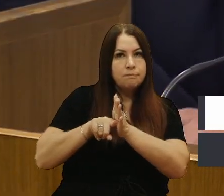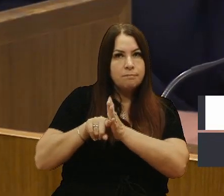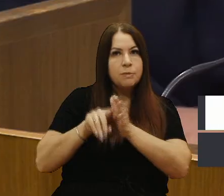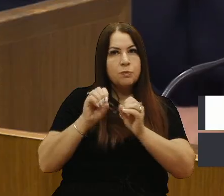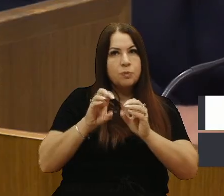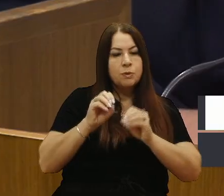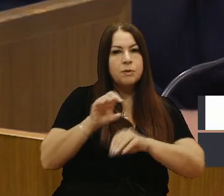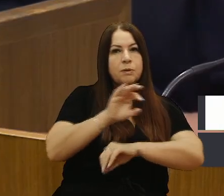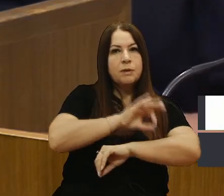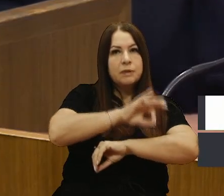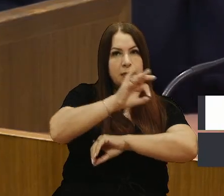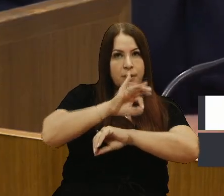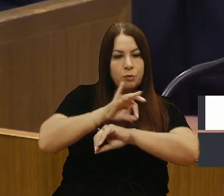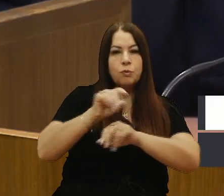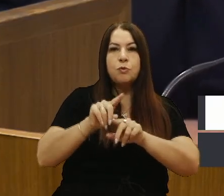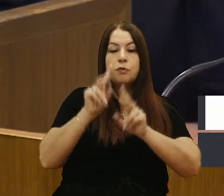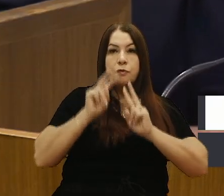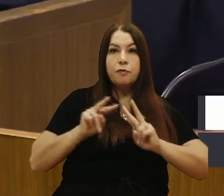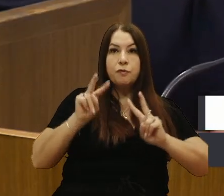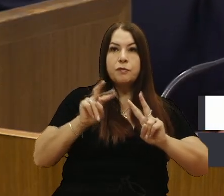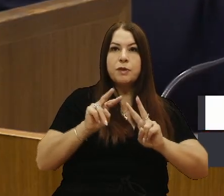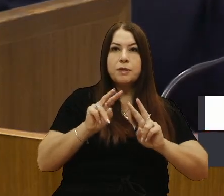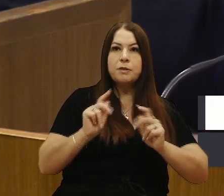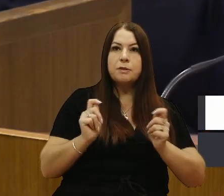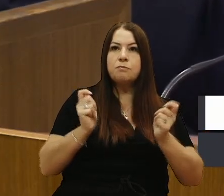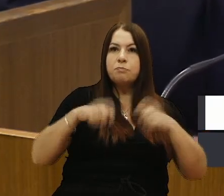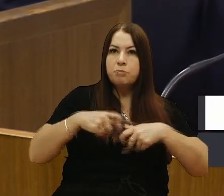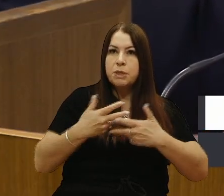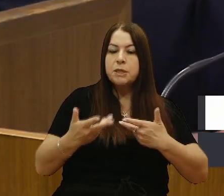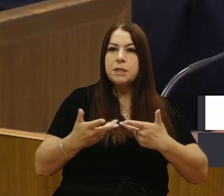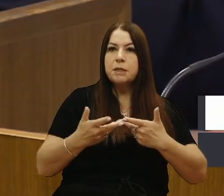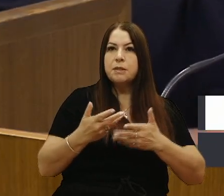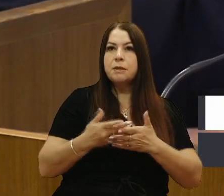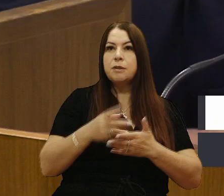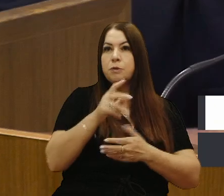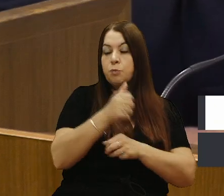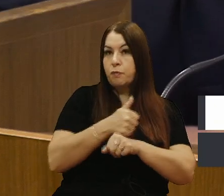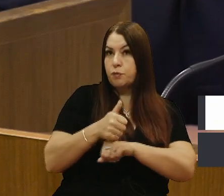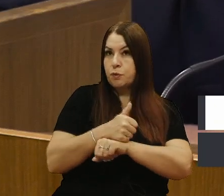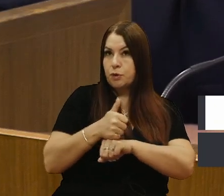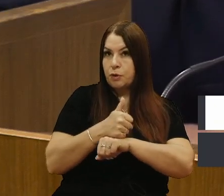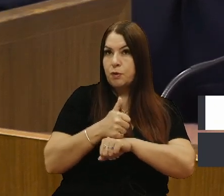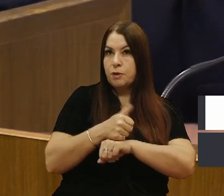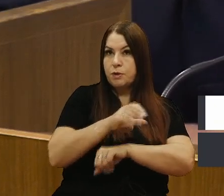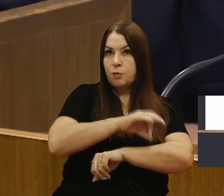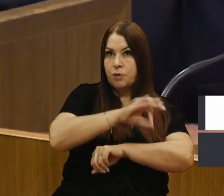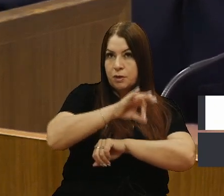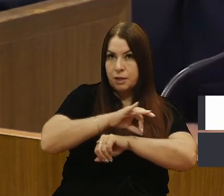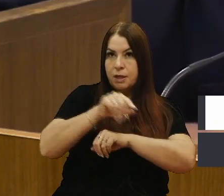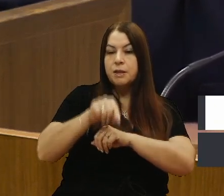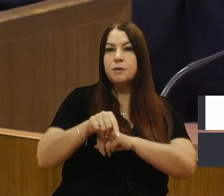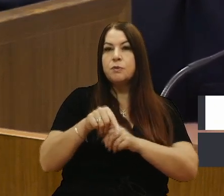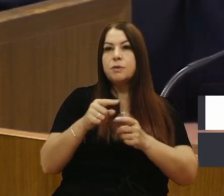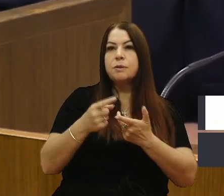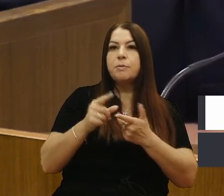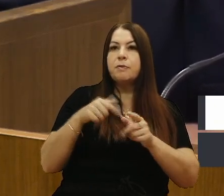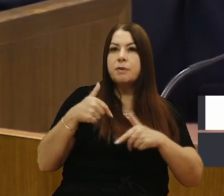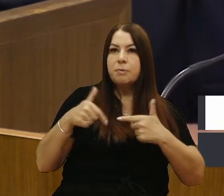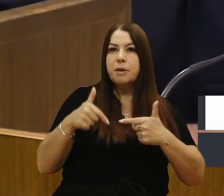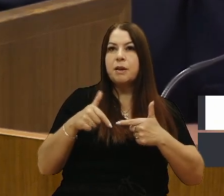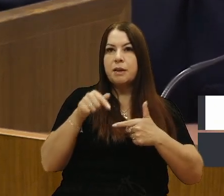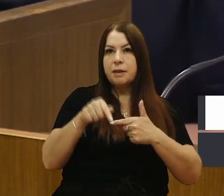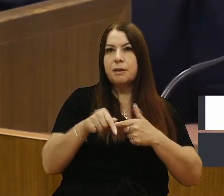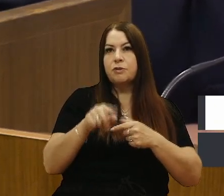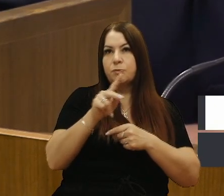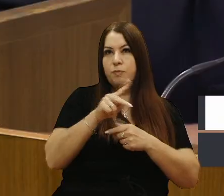ensino de arquitetura, visando capacitar os então profissionais arquitetos e urbanistas para a atuação